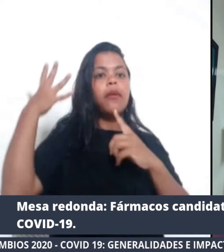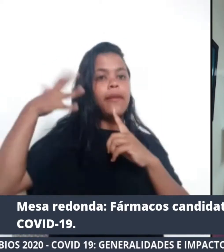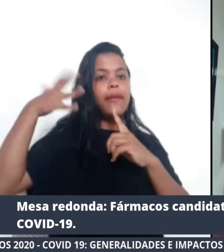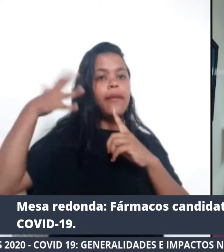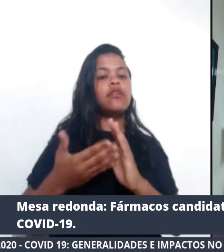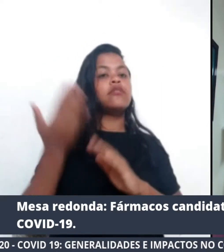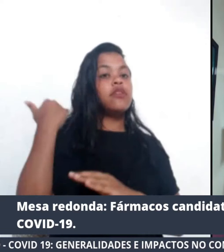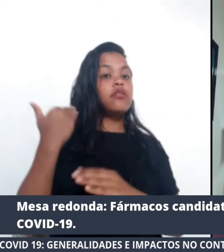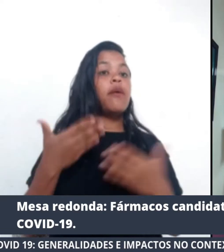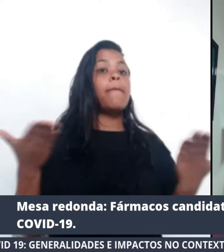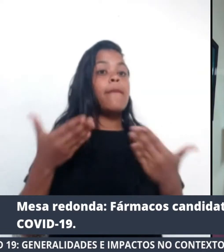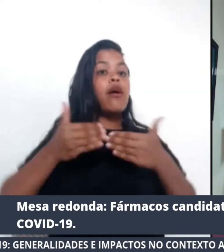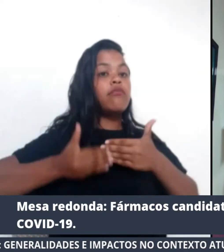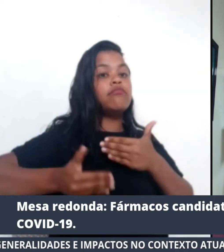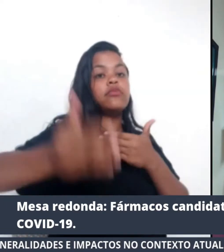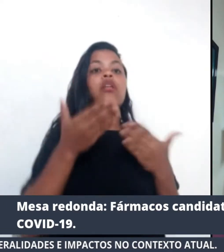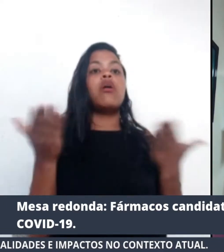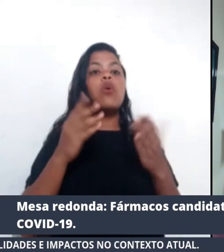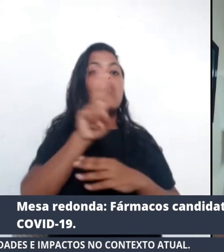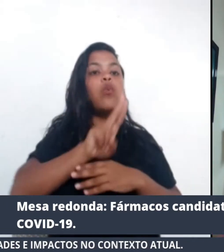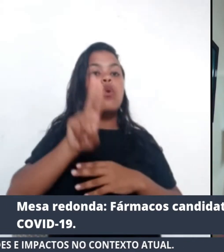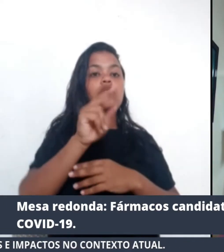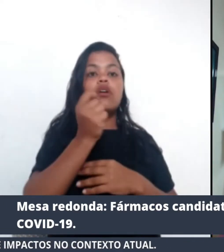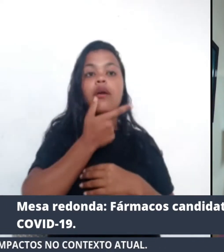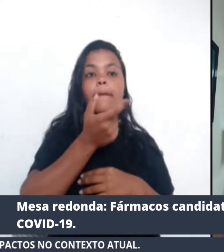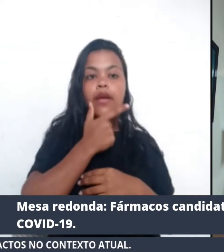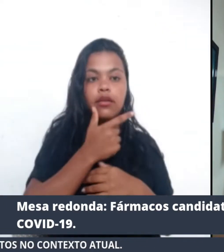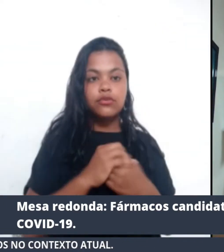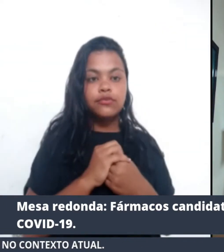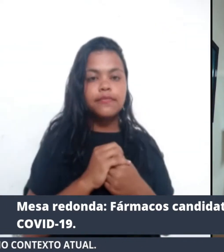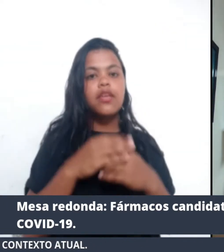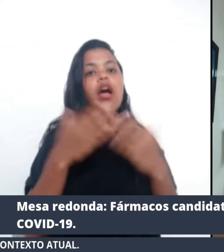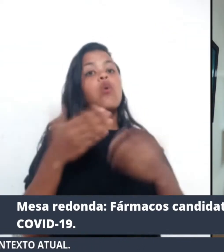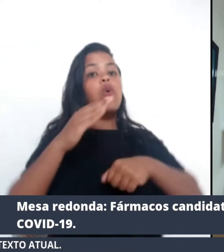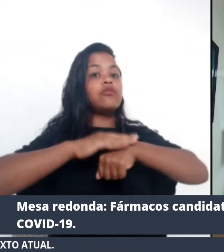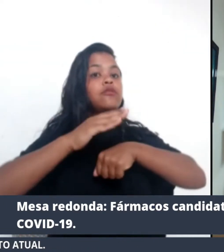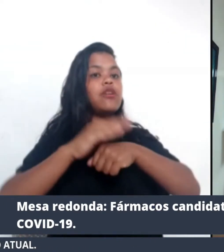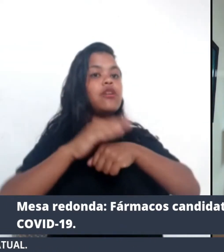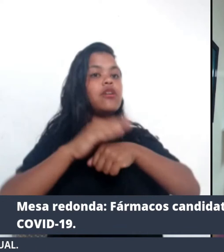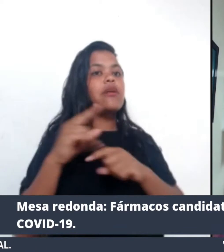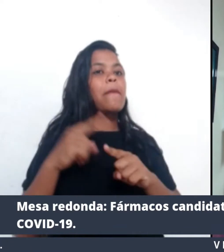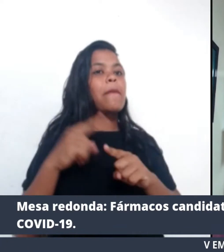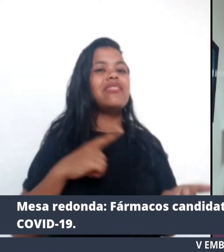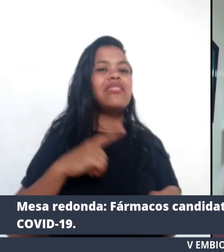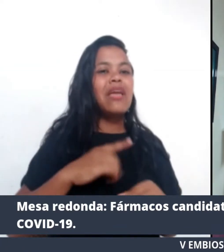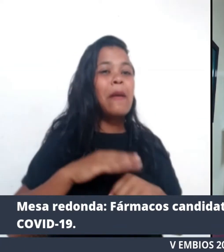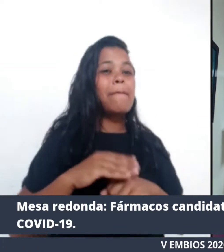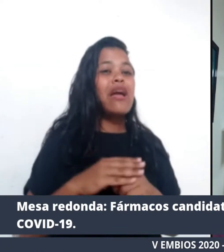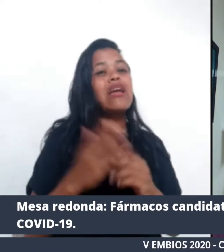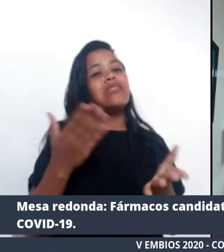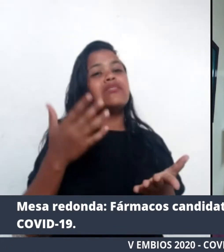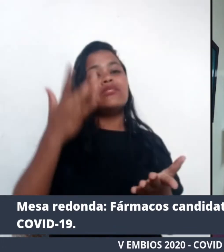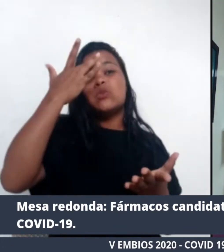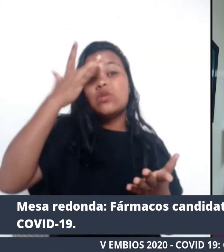partir de agora, a utilização de medicamentos. Há, nesse momento, muito mais incertezas do que certezas na utilização de medicamentos.